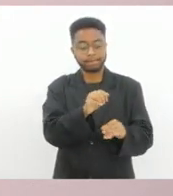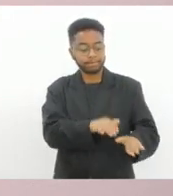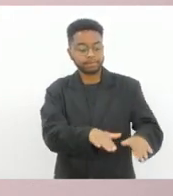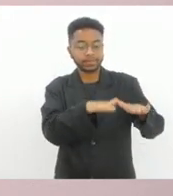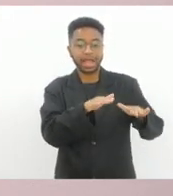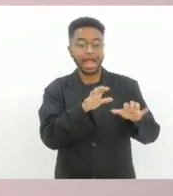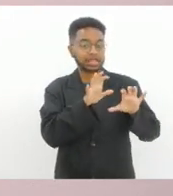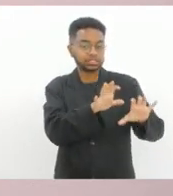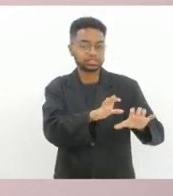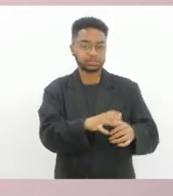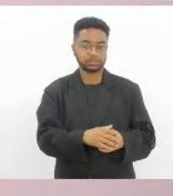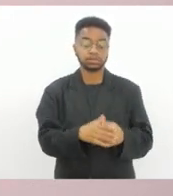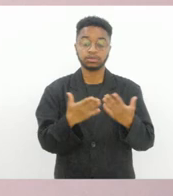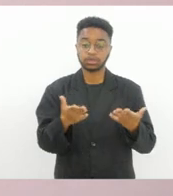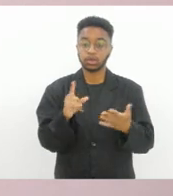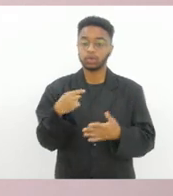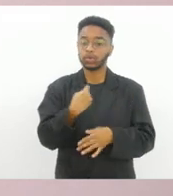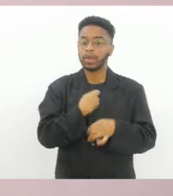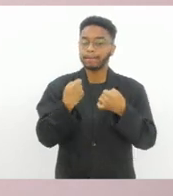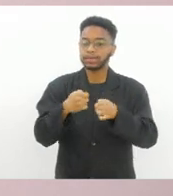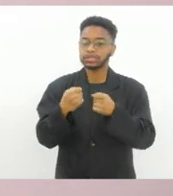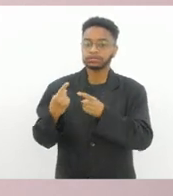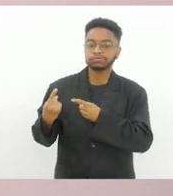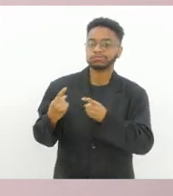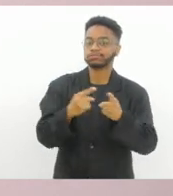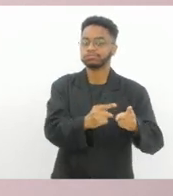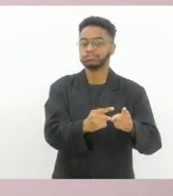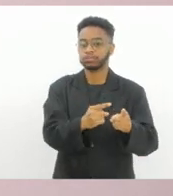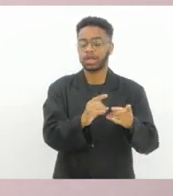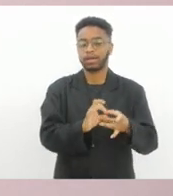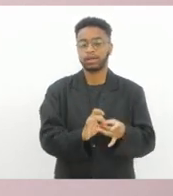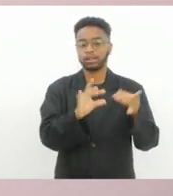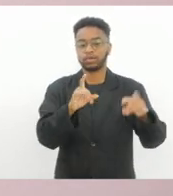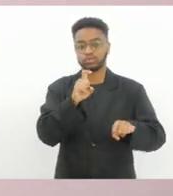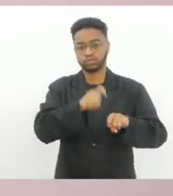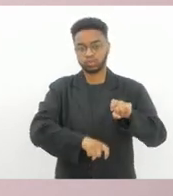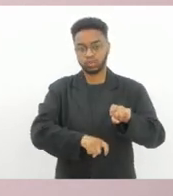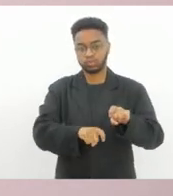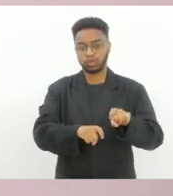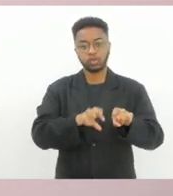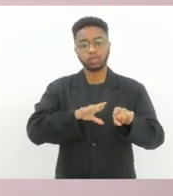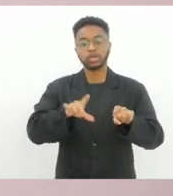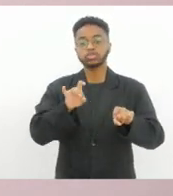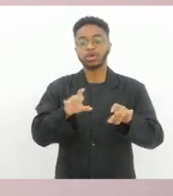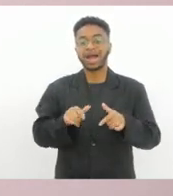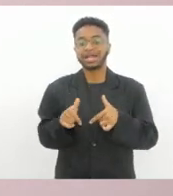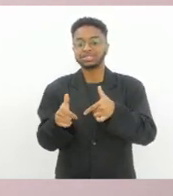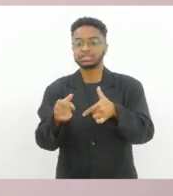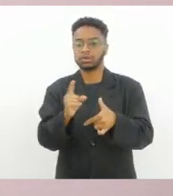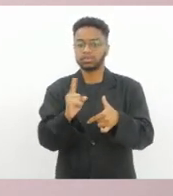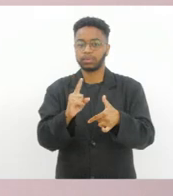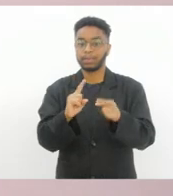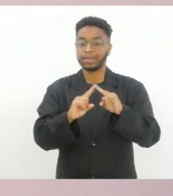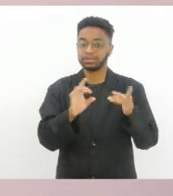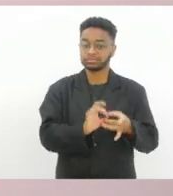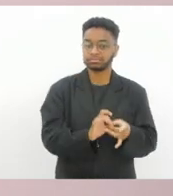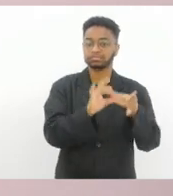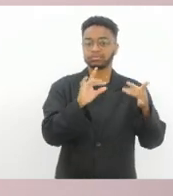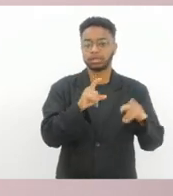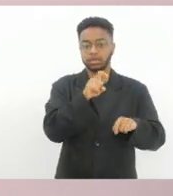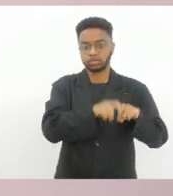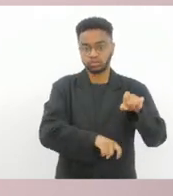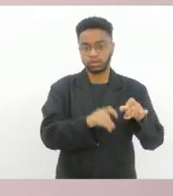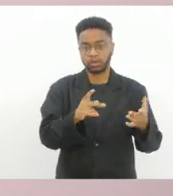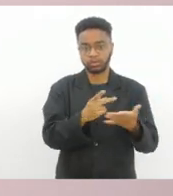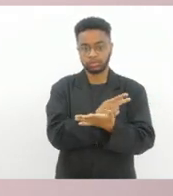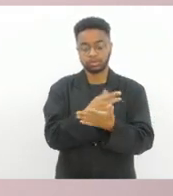Então, precisamos atacar essa permissão do estupro, e, por isso, não só o ato. Há de ser necessário que a